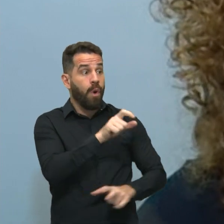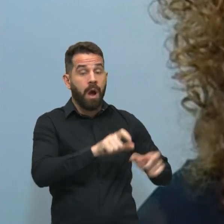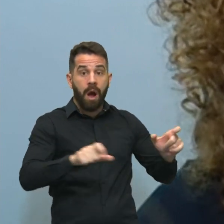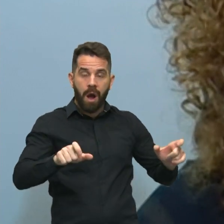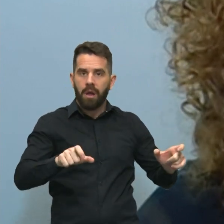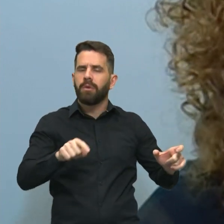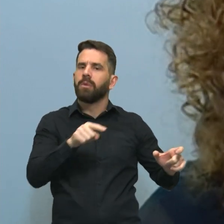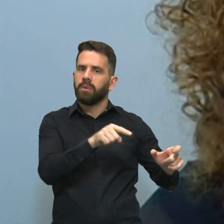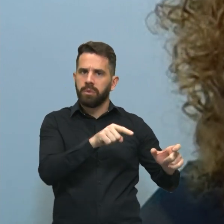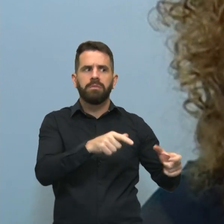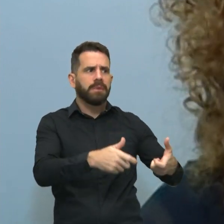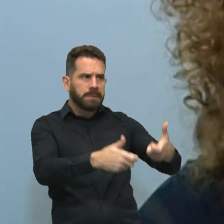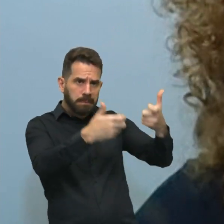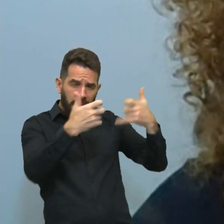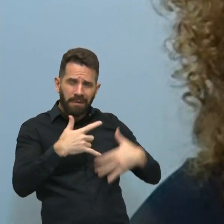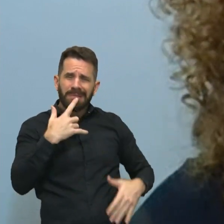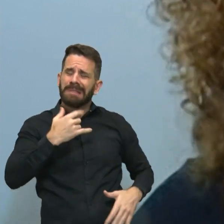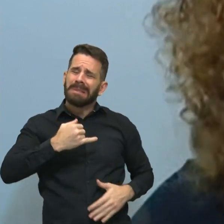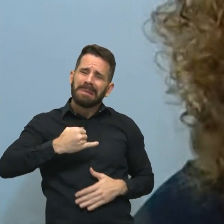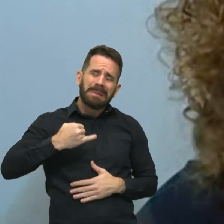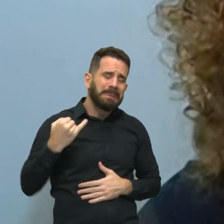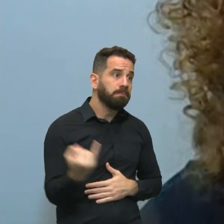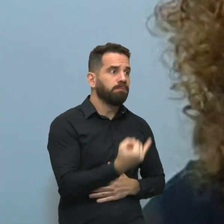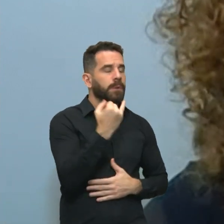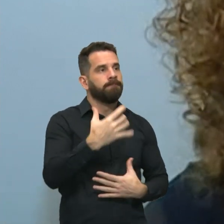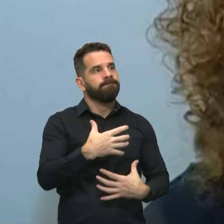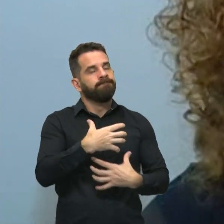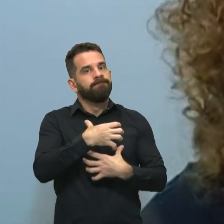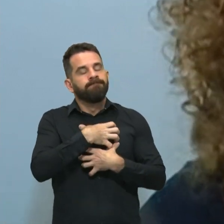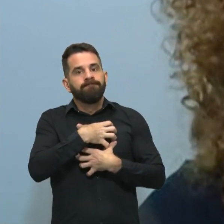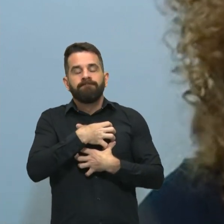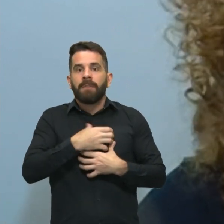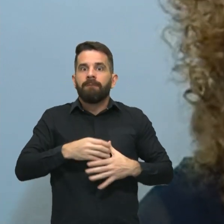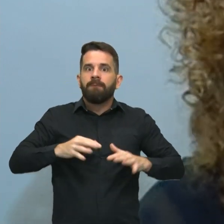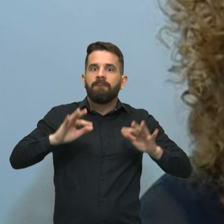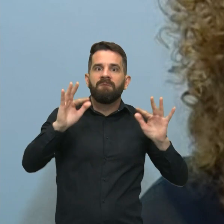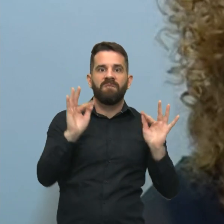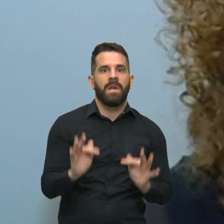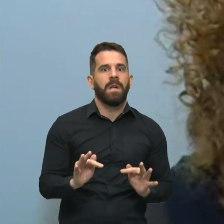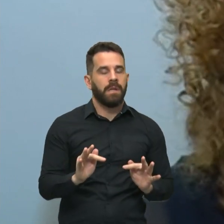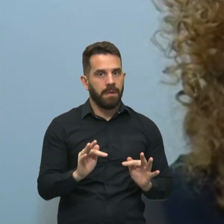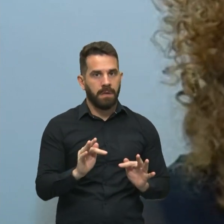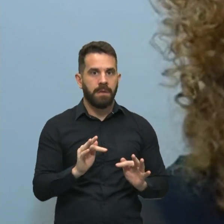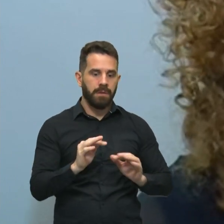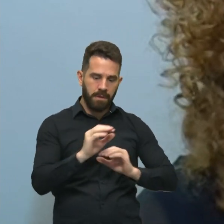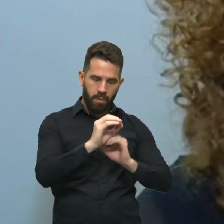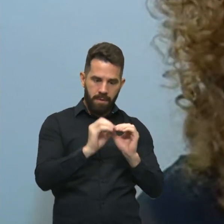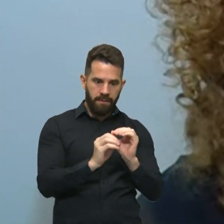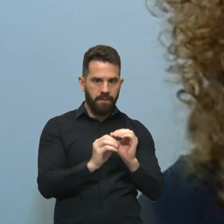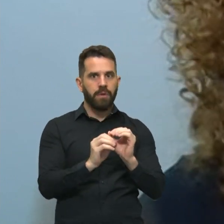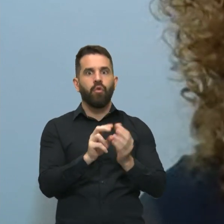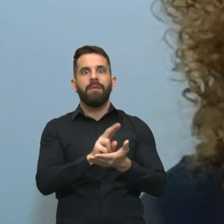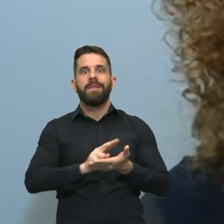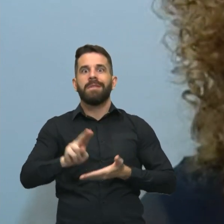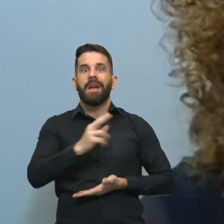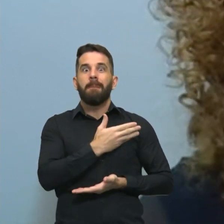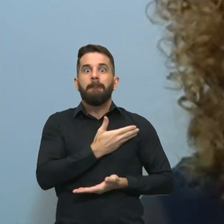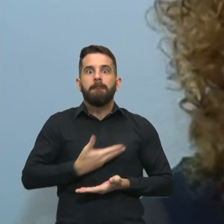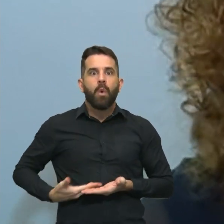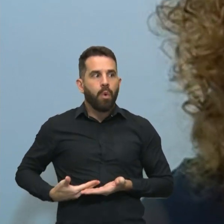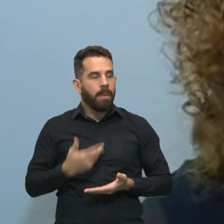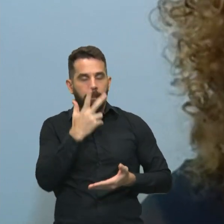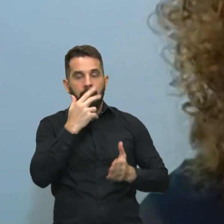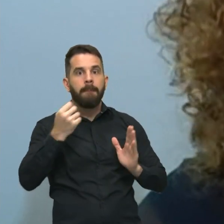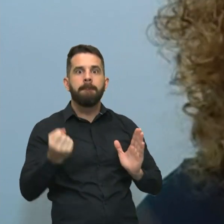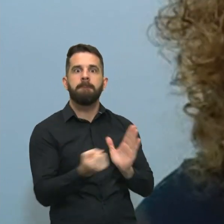importância do ingresso desse estudante numa universidade pública como a UFG vai representar um marco histórico para essa família, para